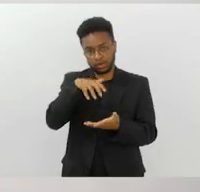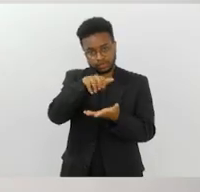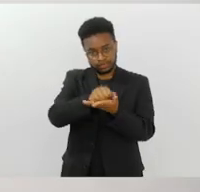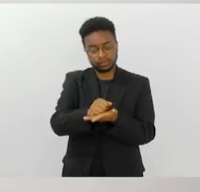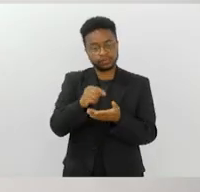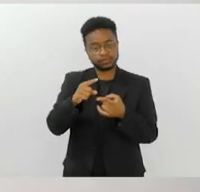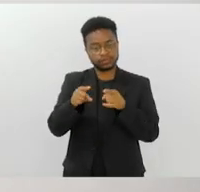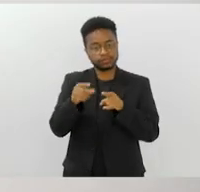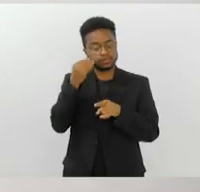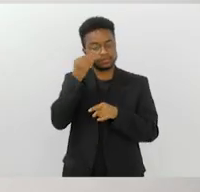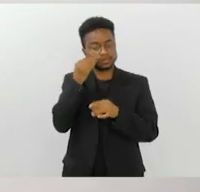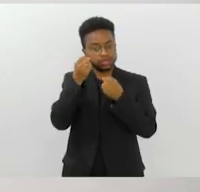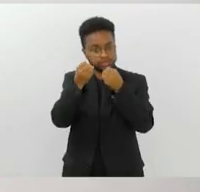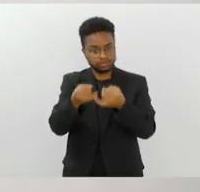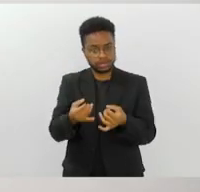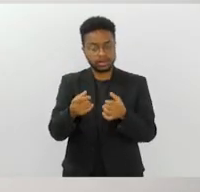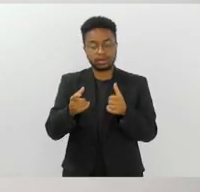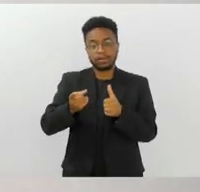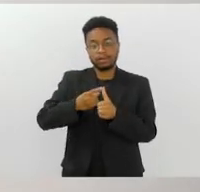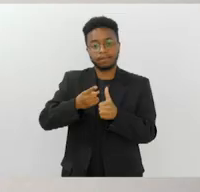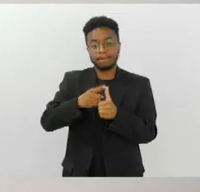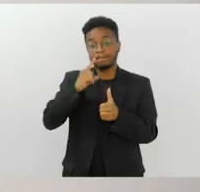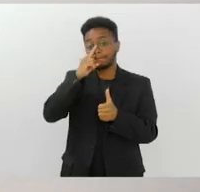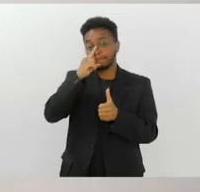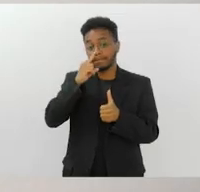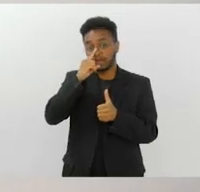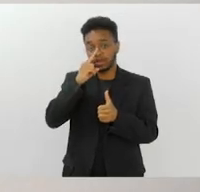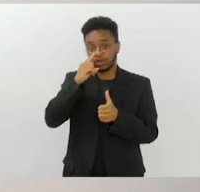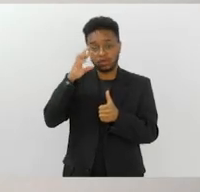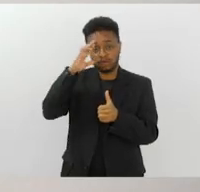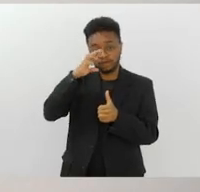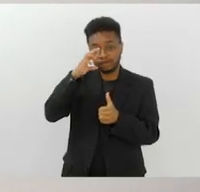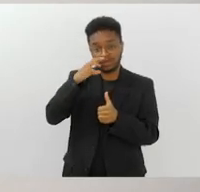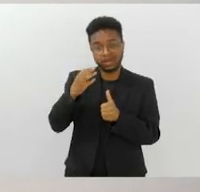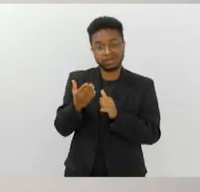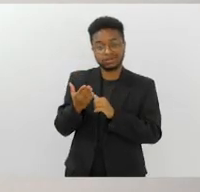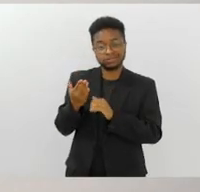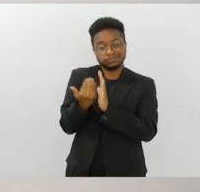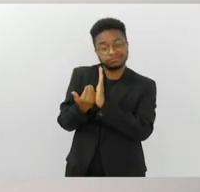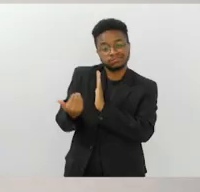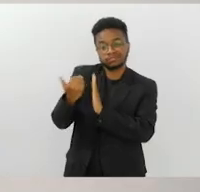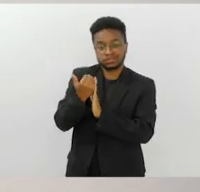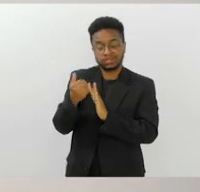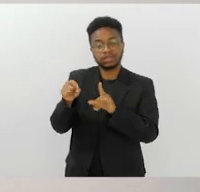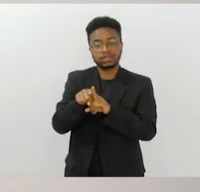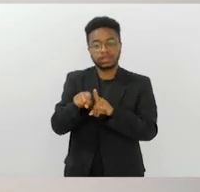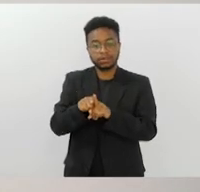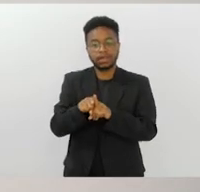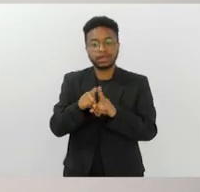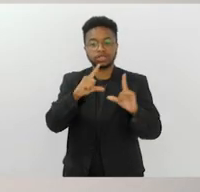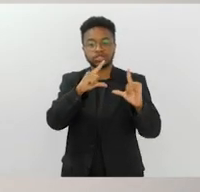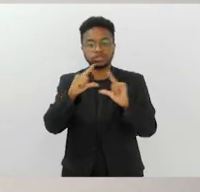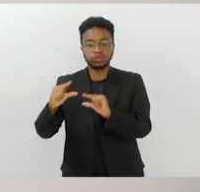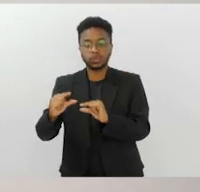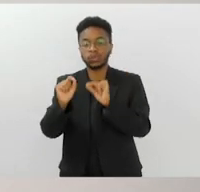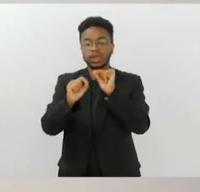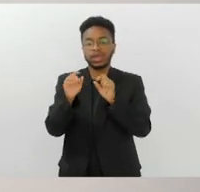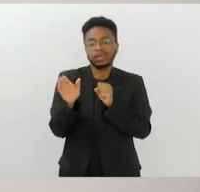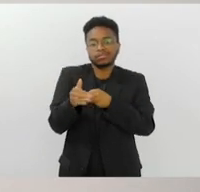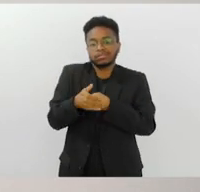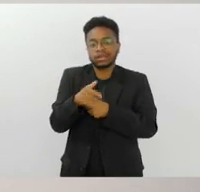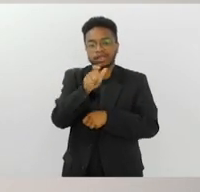bonitinho e primeiro é o risco da vigilância sem precedentes e por ela minar O Anonimato das